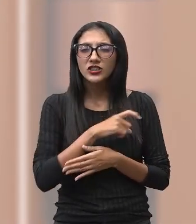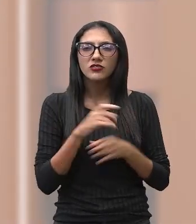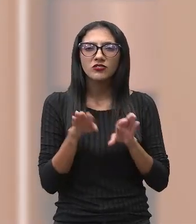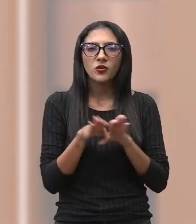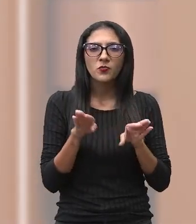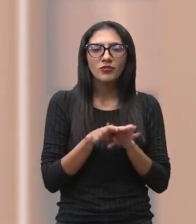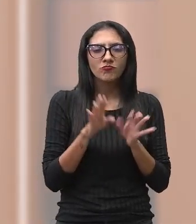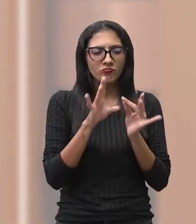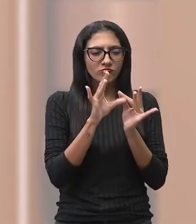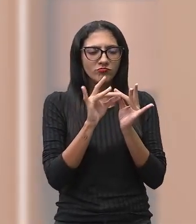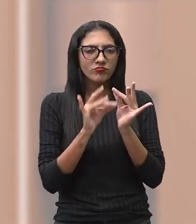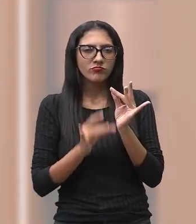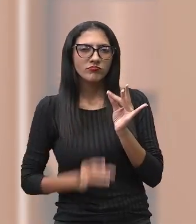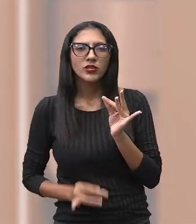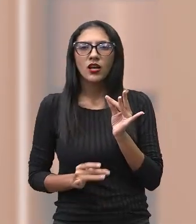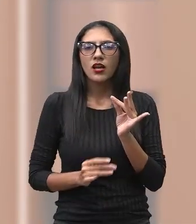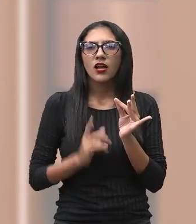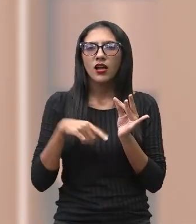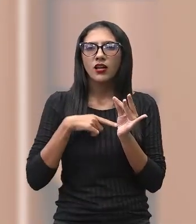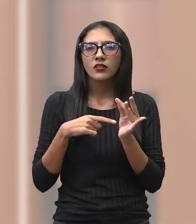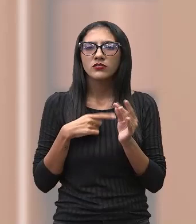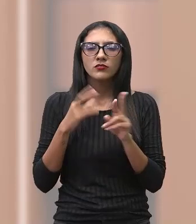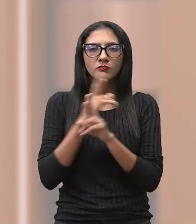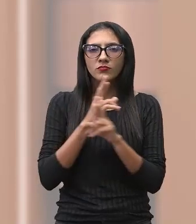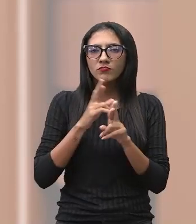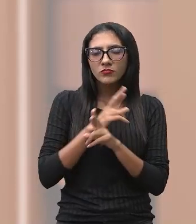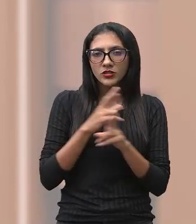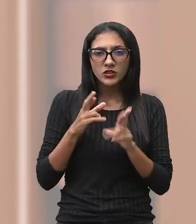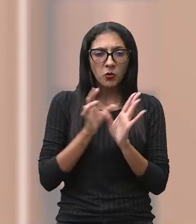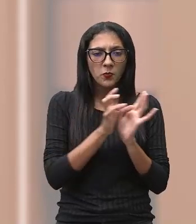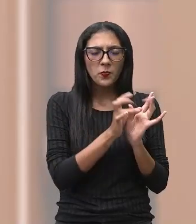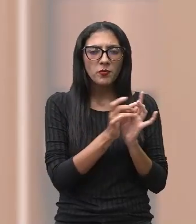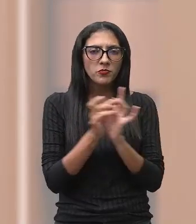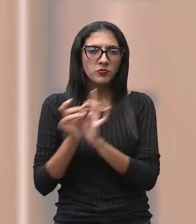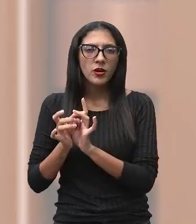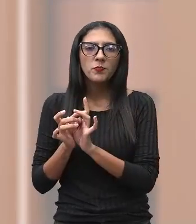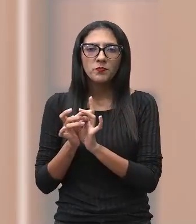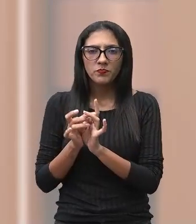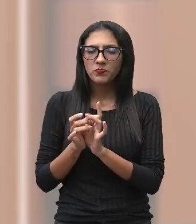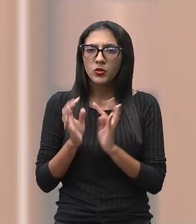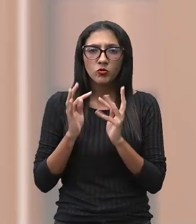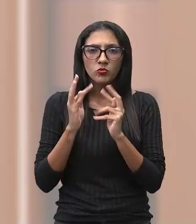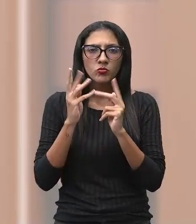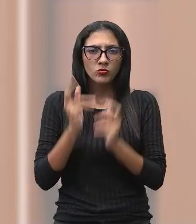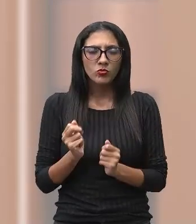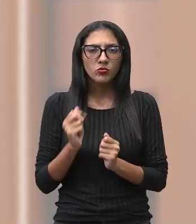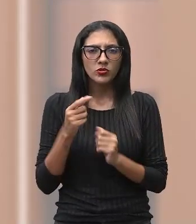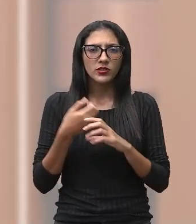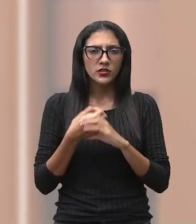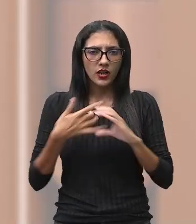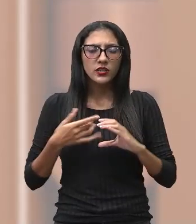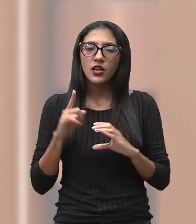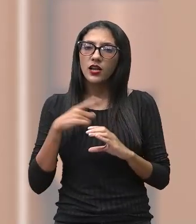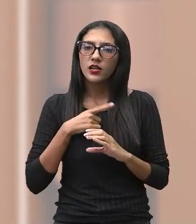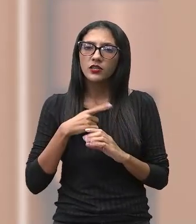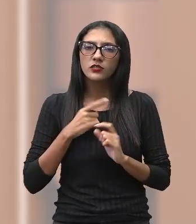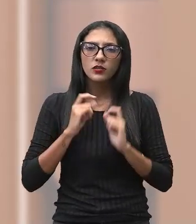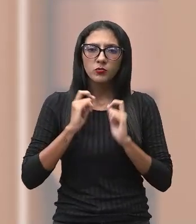complexos, né, que esses fatores eles estão interligados. Toda essa combinação de fatores, elas